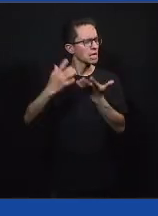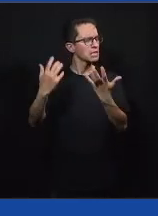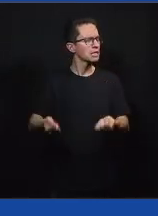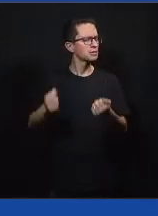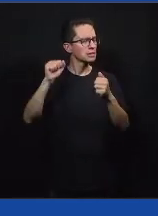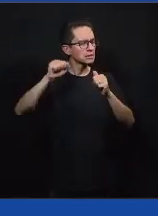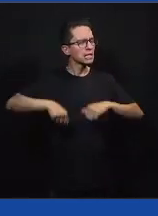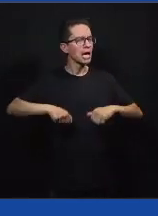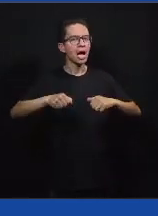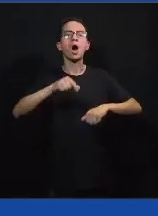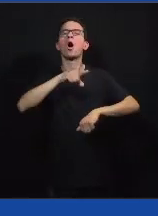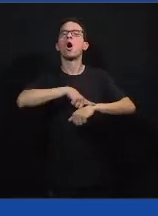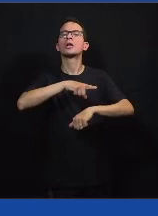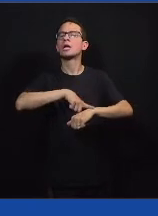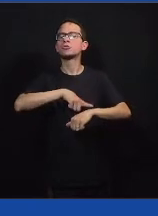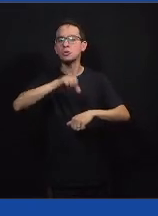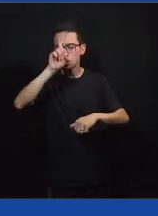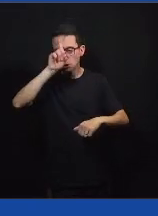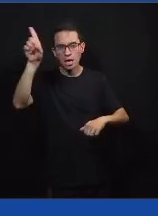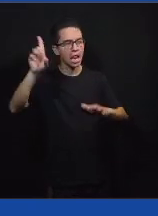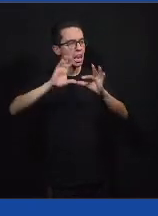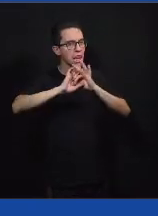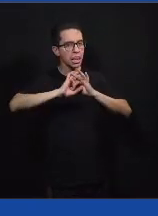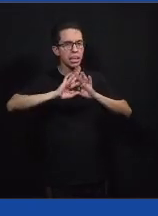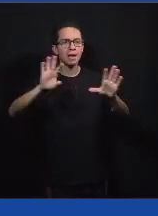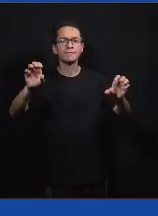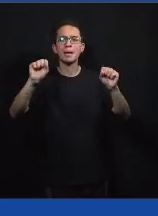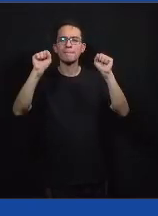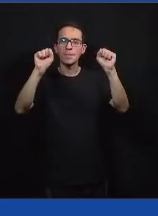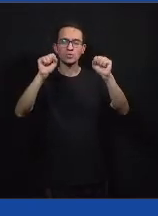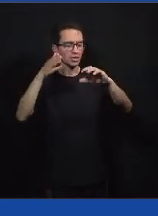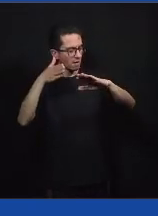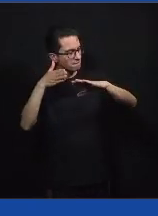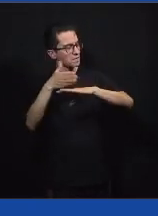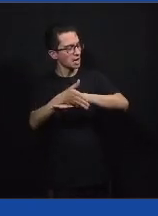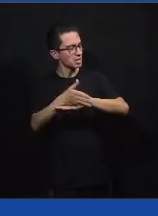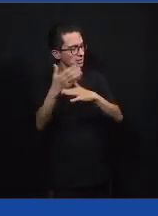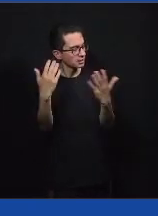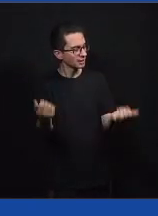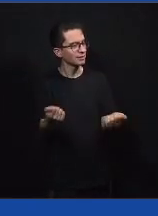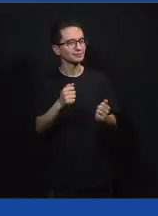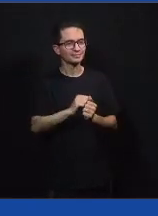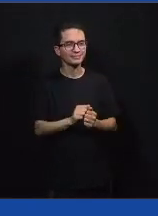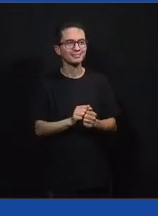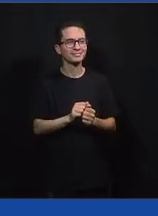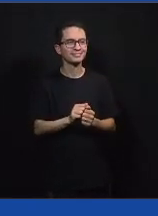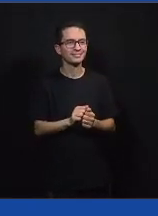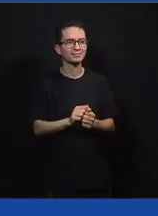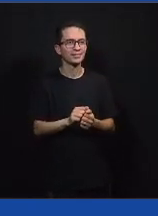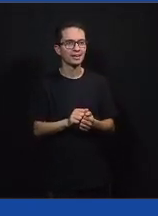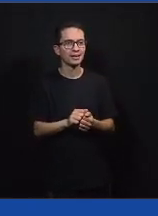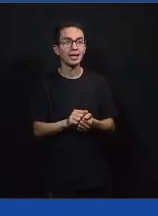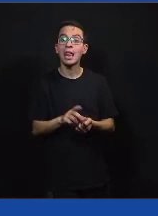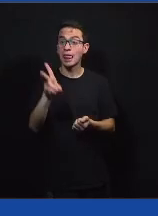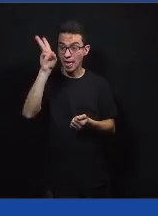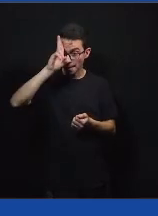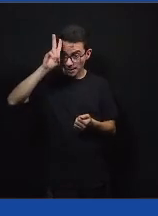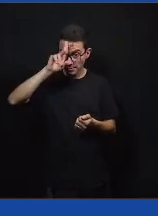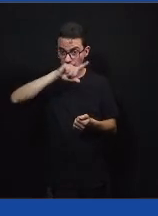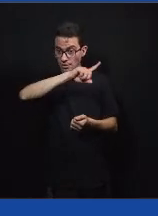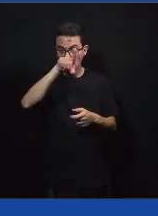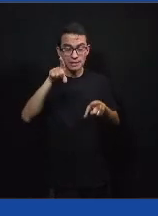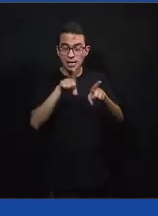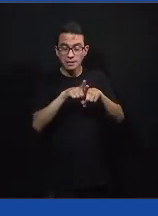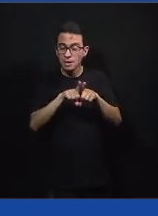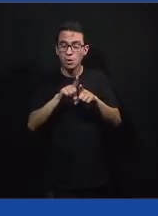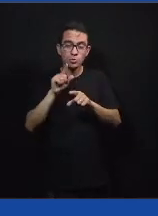marcar quando o horário e a gente vai né bom e até Lembrando que uma das nossas